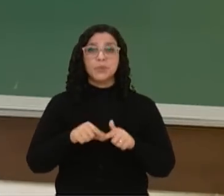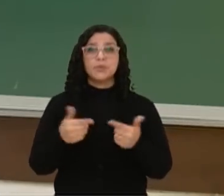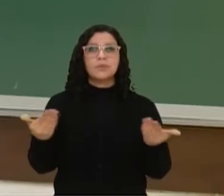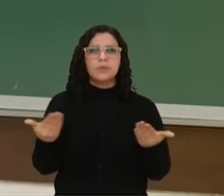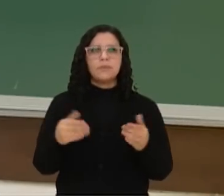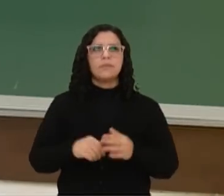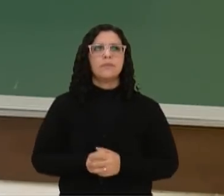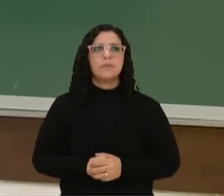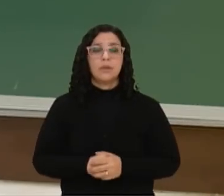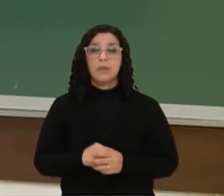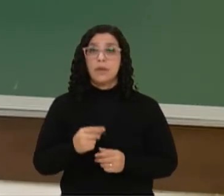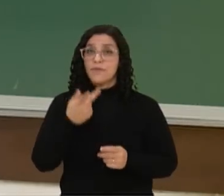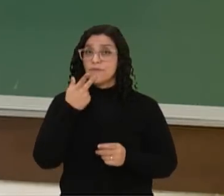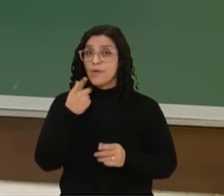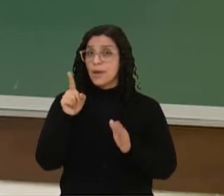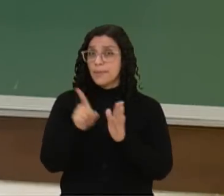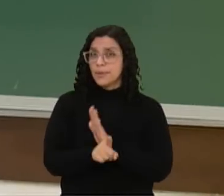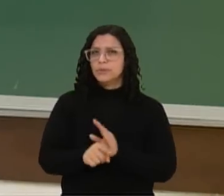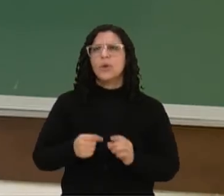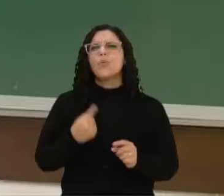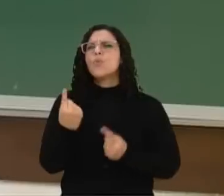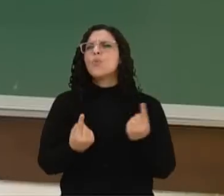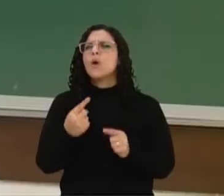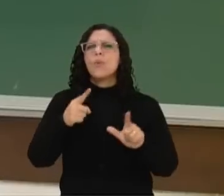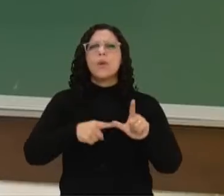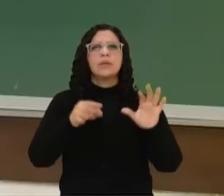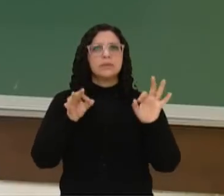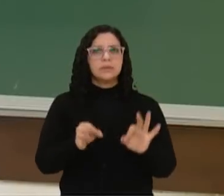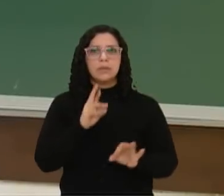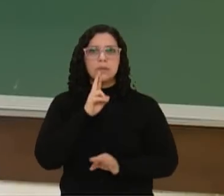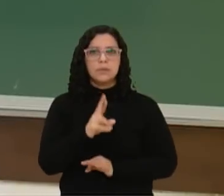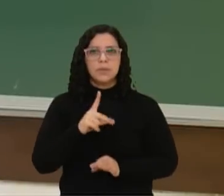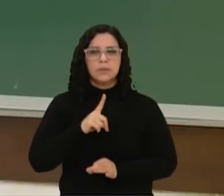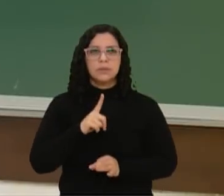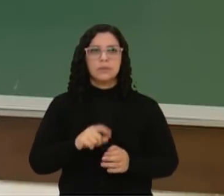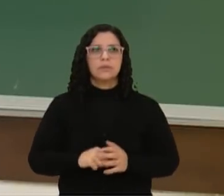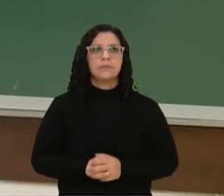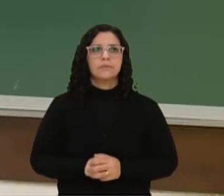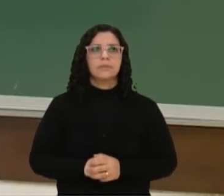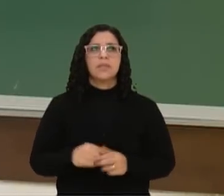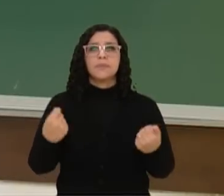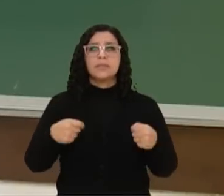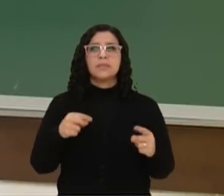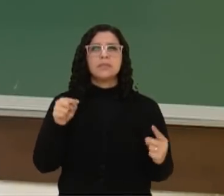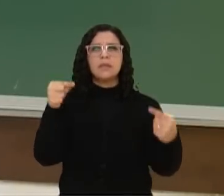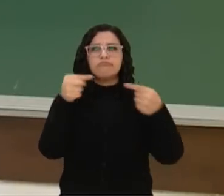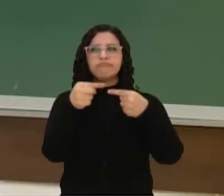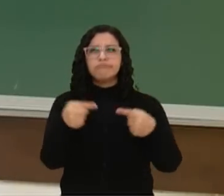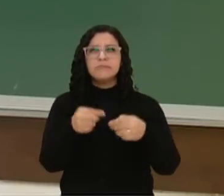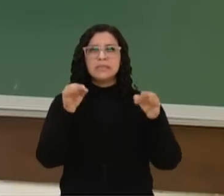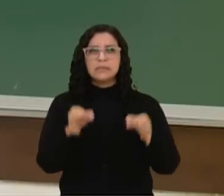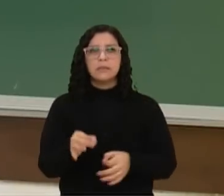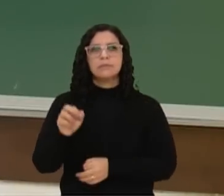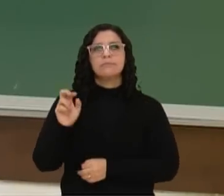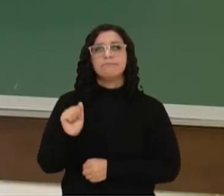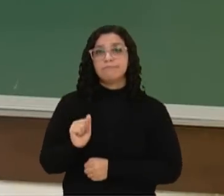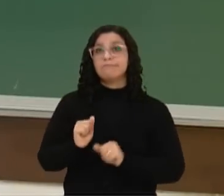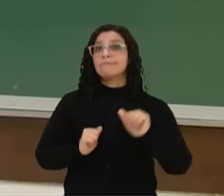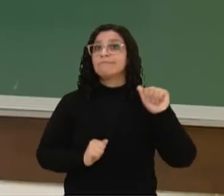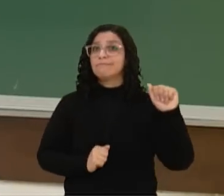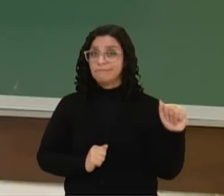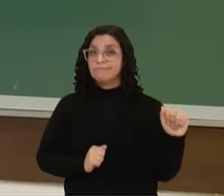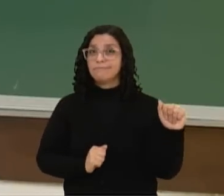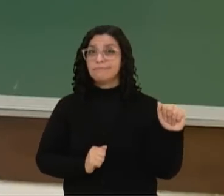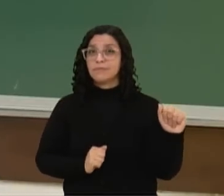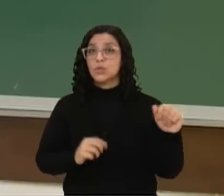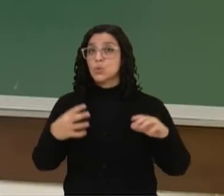Então, é o que diz ali para nós. Qual a alternativa que responde adequadamente ou que tem a ver com a afirmativa ali de cima? A